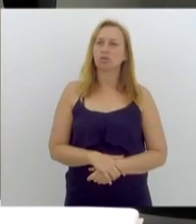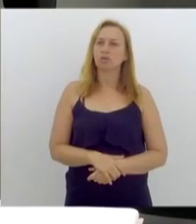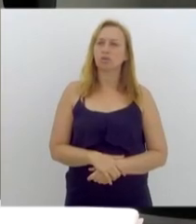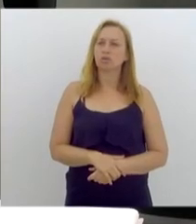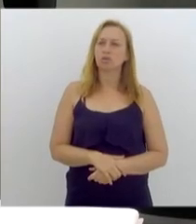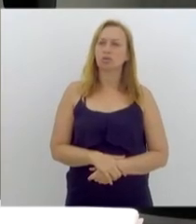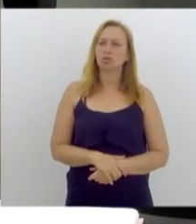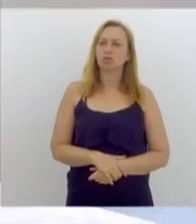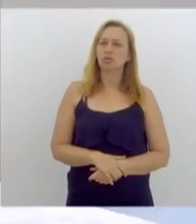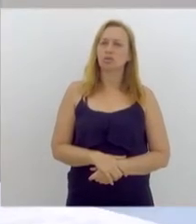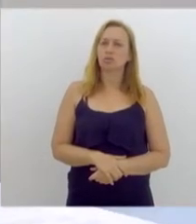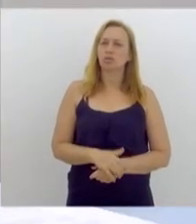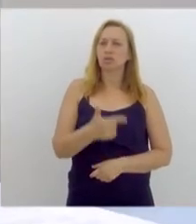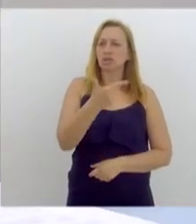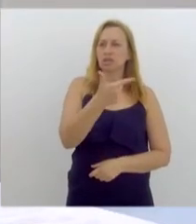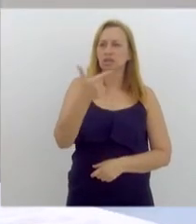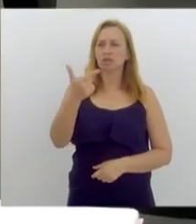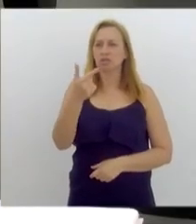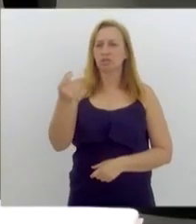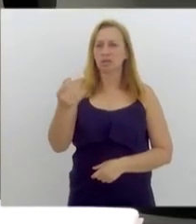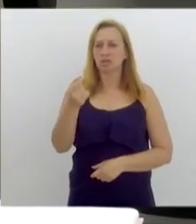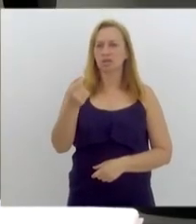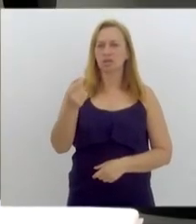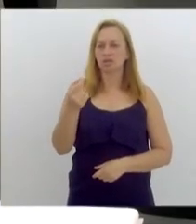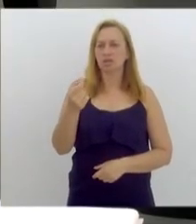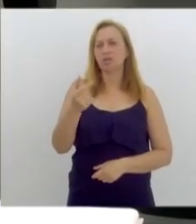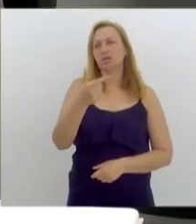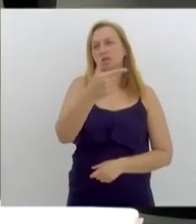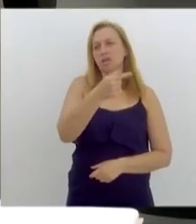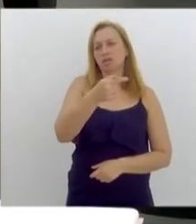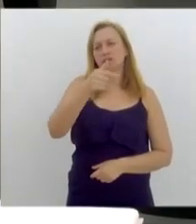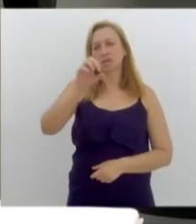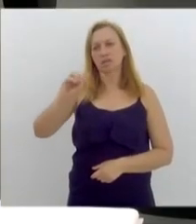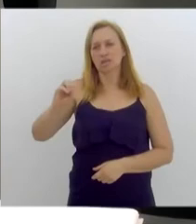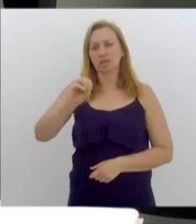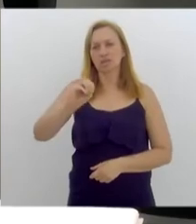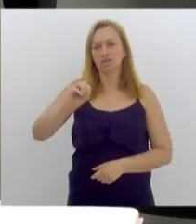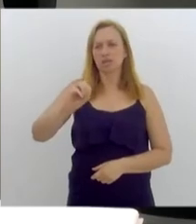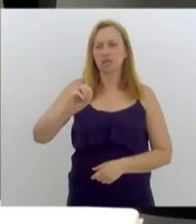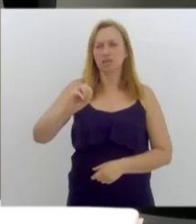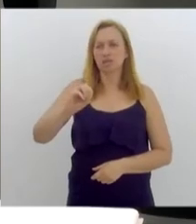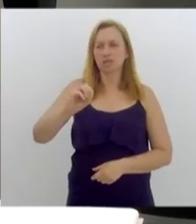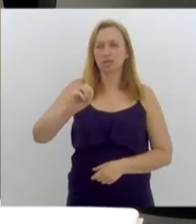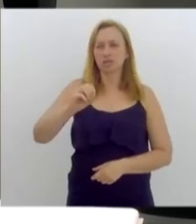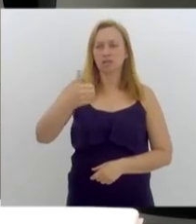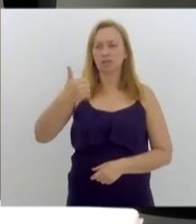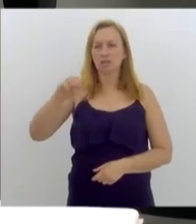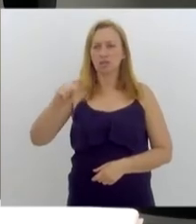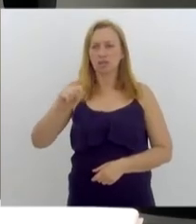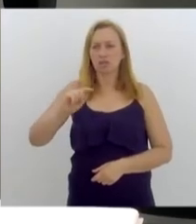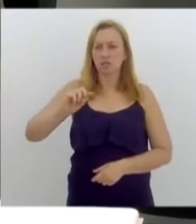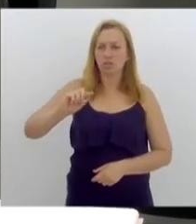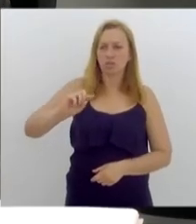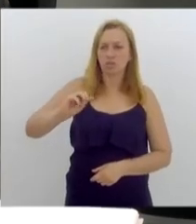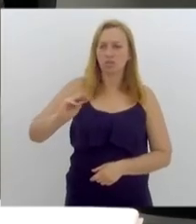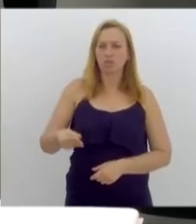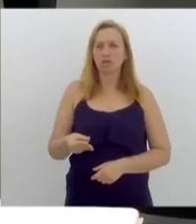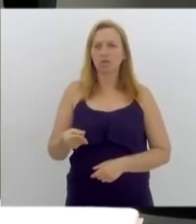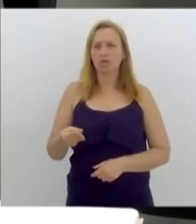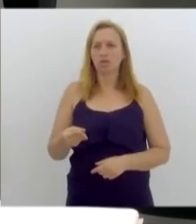100 milhões isso a gente já pagou 718 milhões e a expectativa pagar até o final desse ano